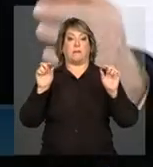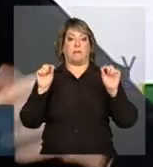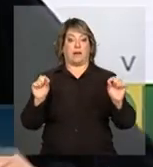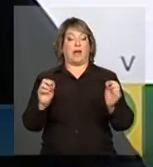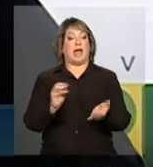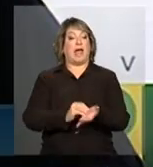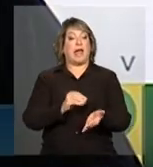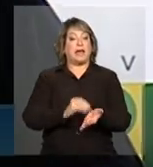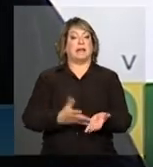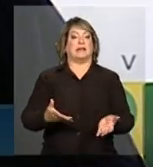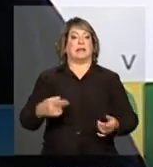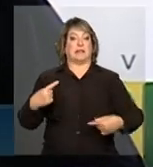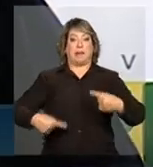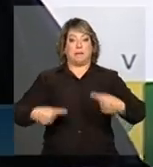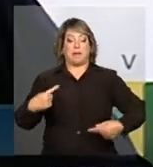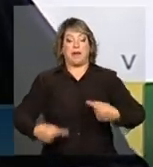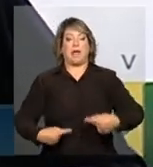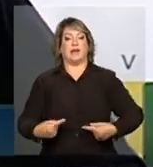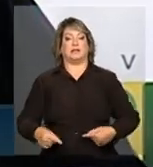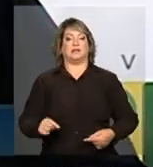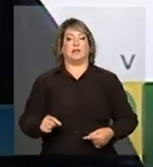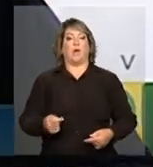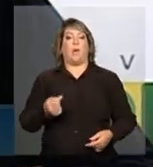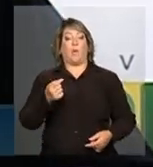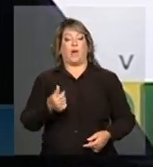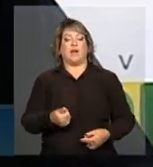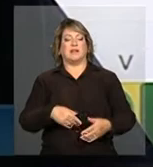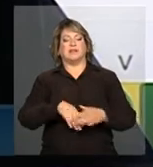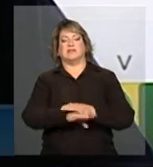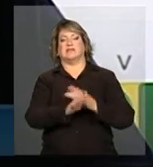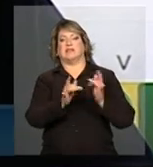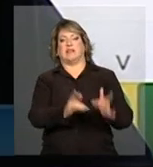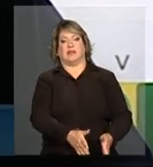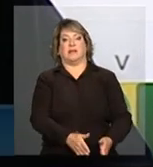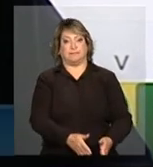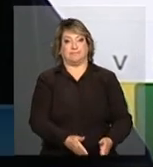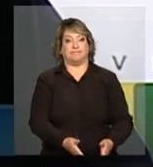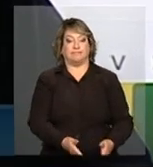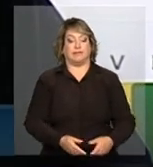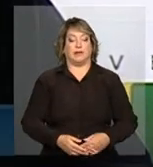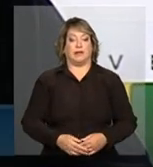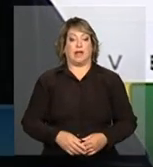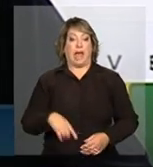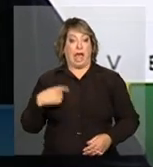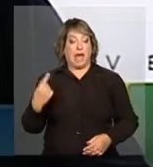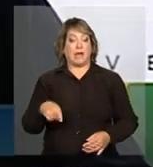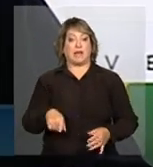em debate, quase indo para a gaveta. E